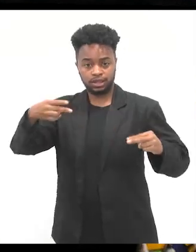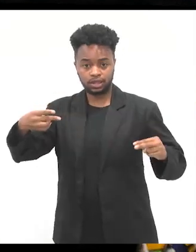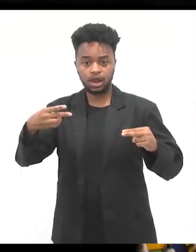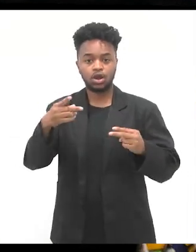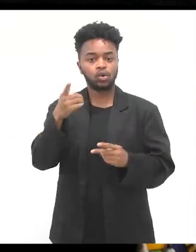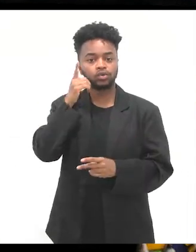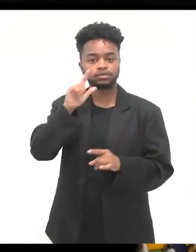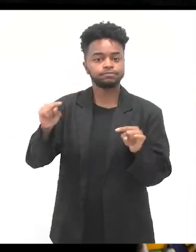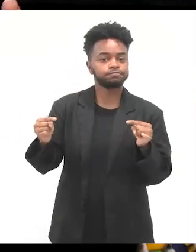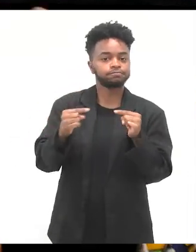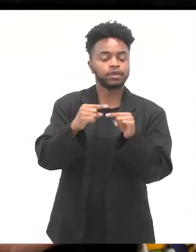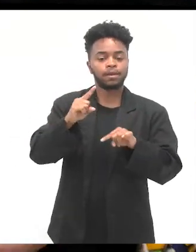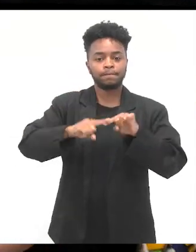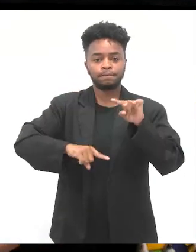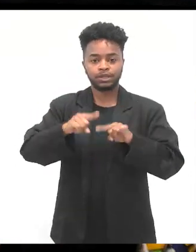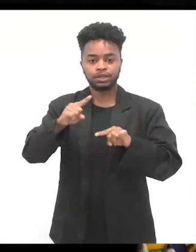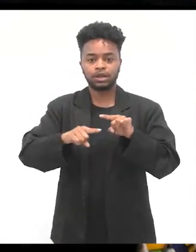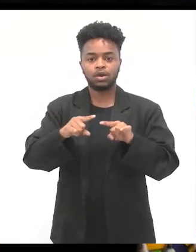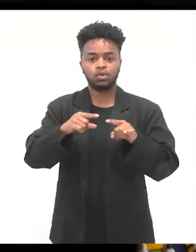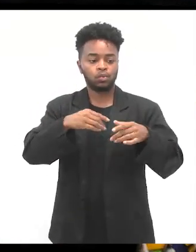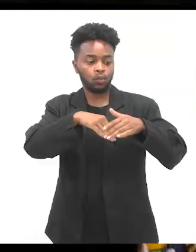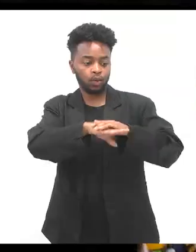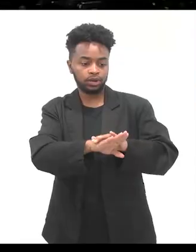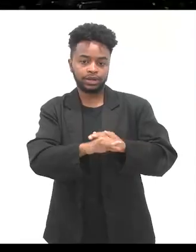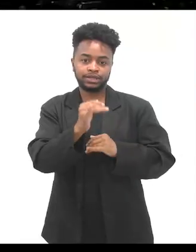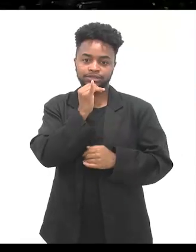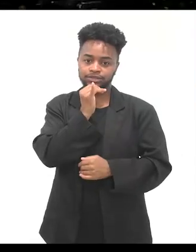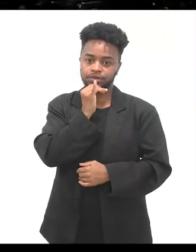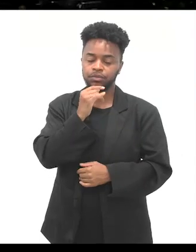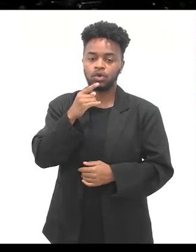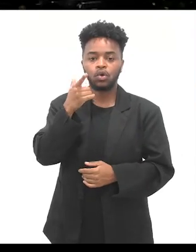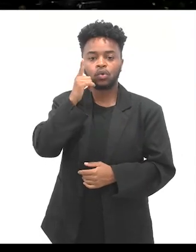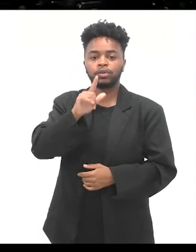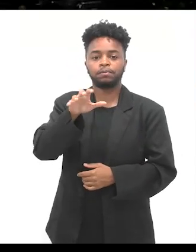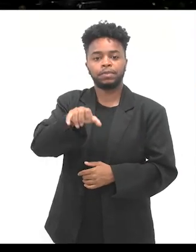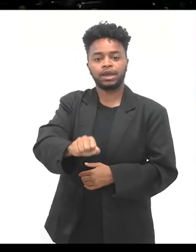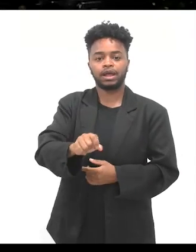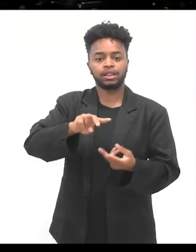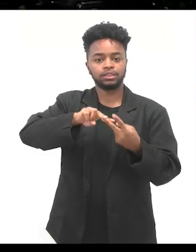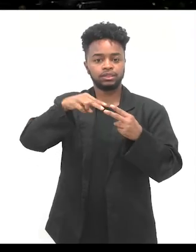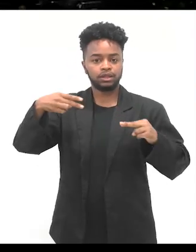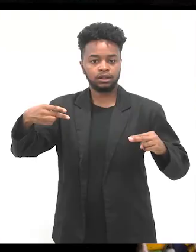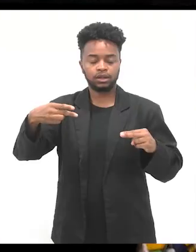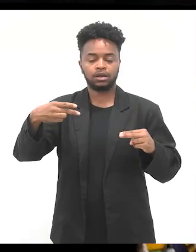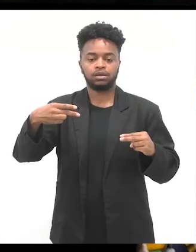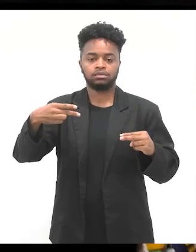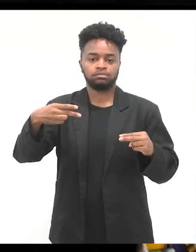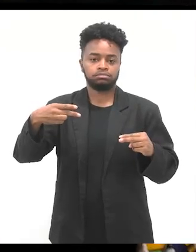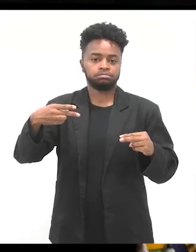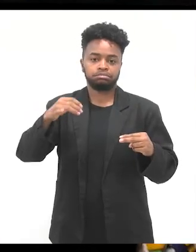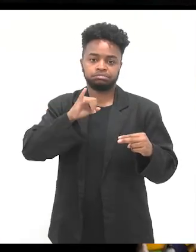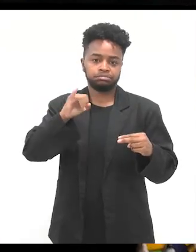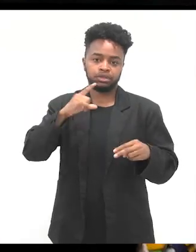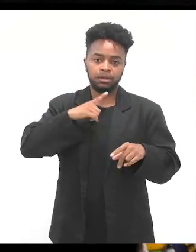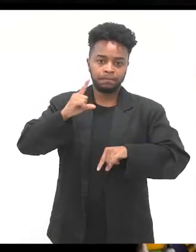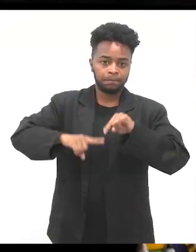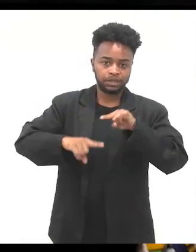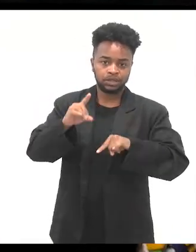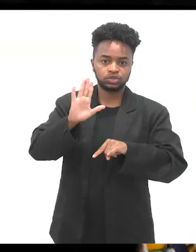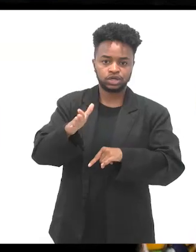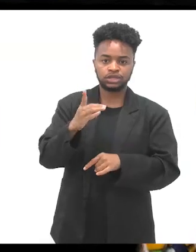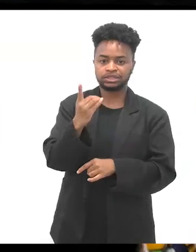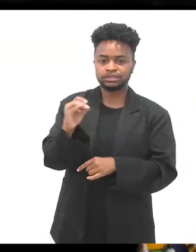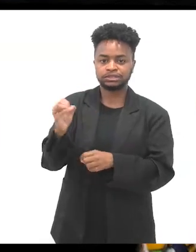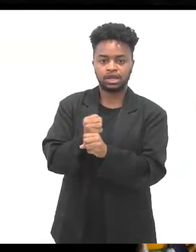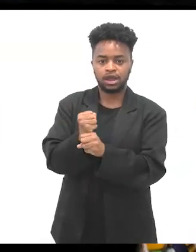DNA, por exemplo, de material em coleções. Então, a gente consegue extrair, por exemplo, DNA de algum exemplar que é